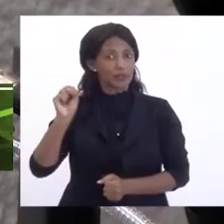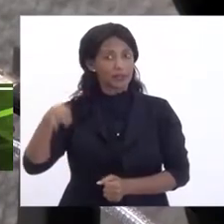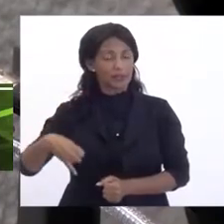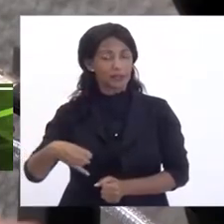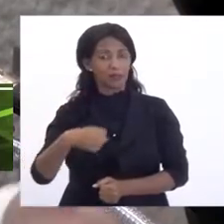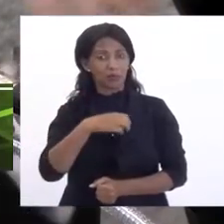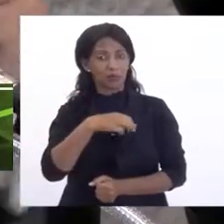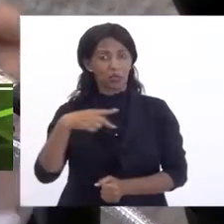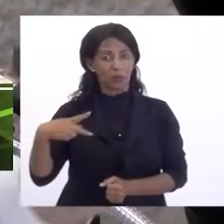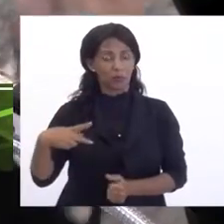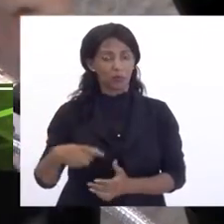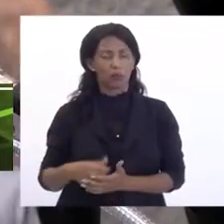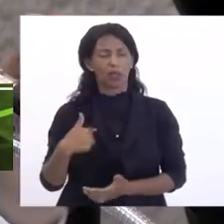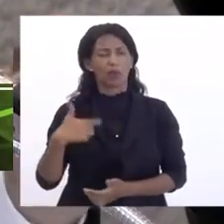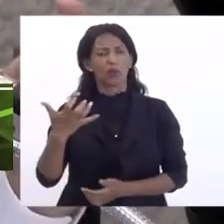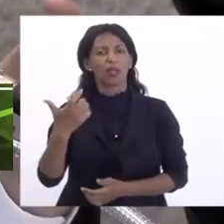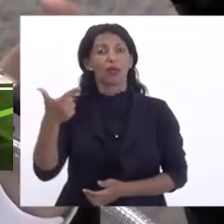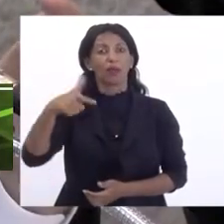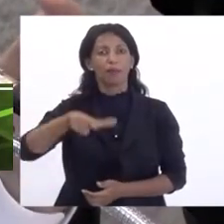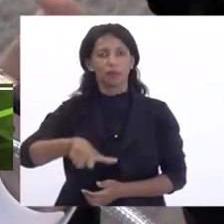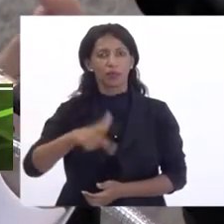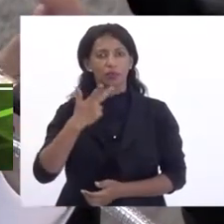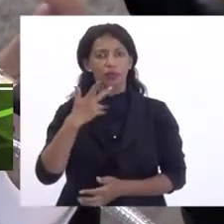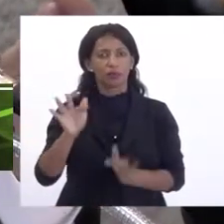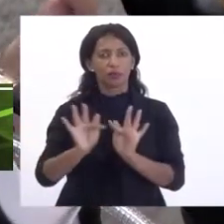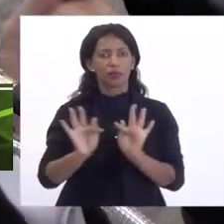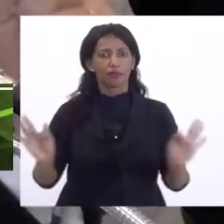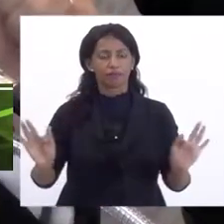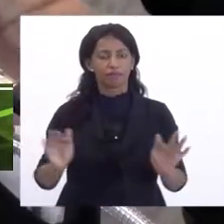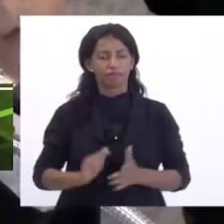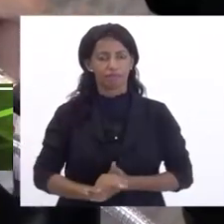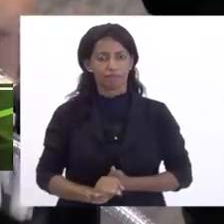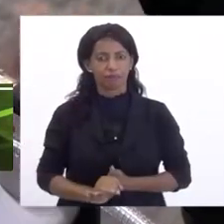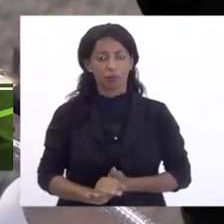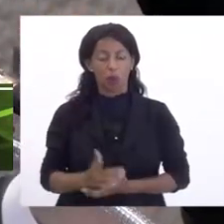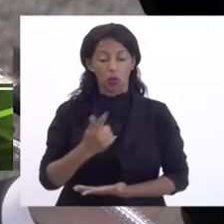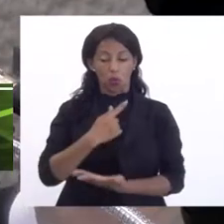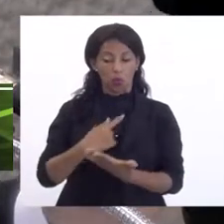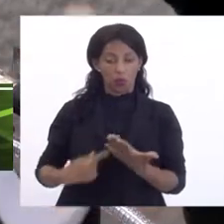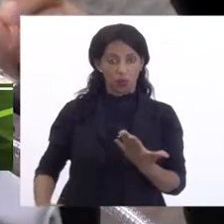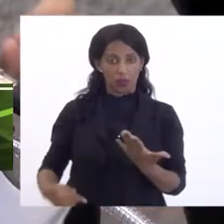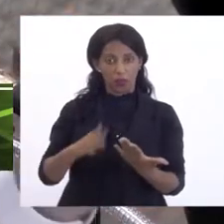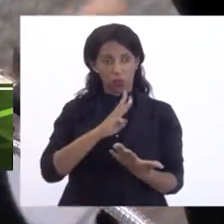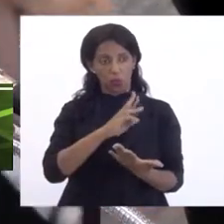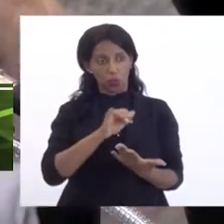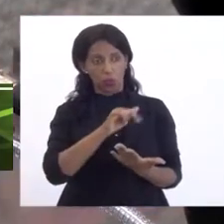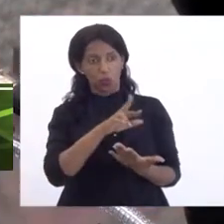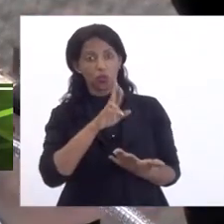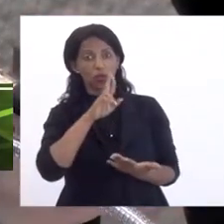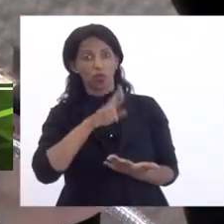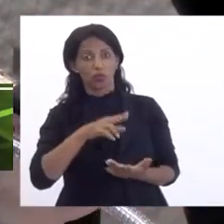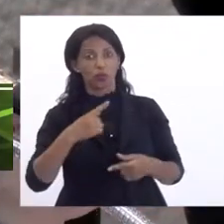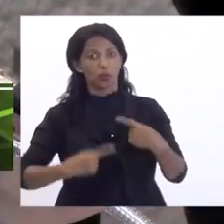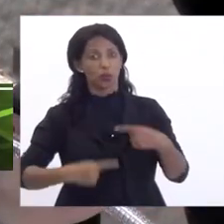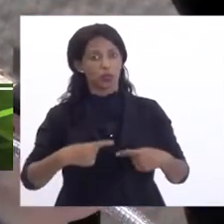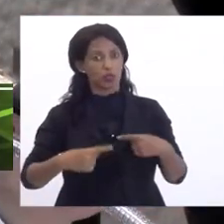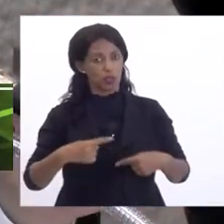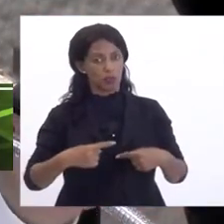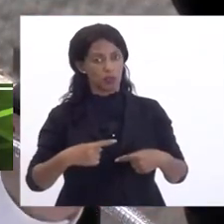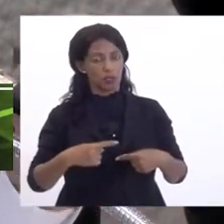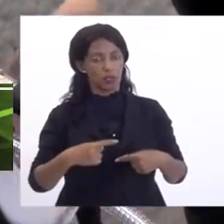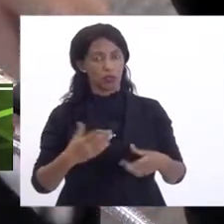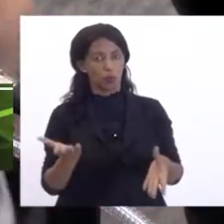Público. E eu quero repetir a fala que disse. O governador Wilson Witzel respondeu politicamente um